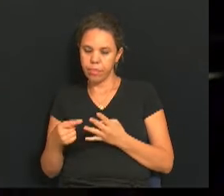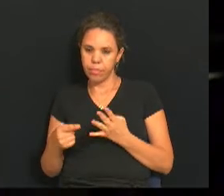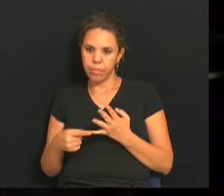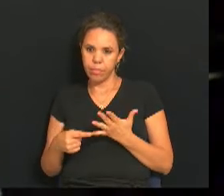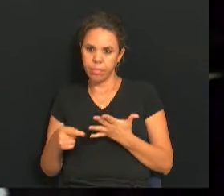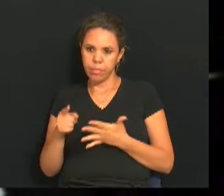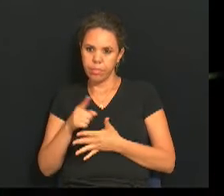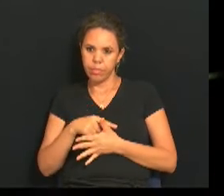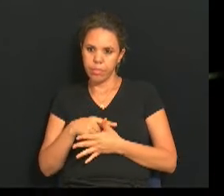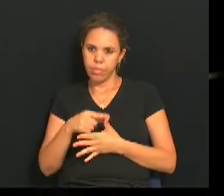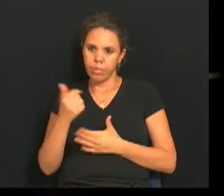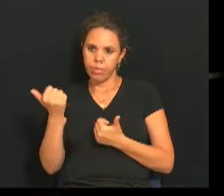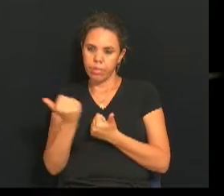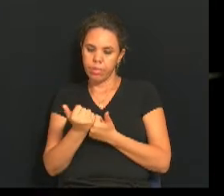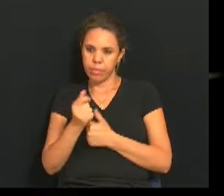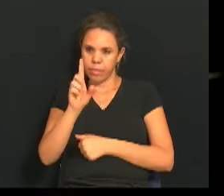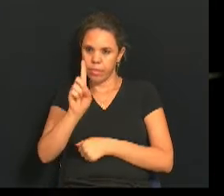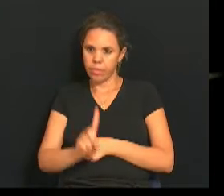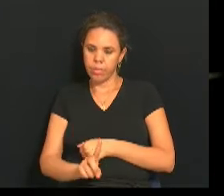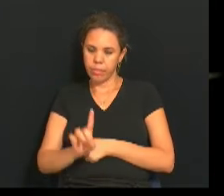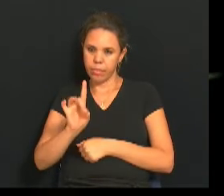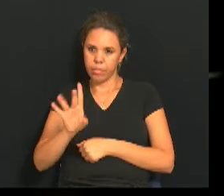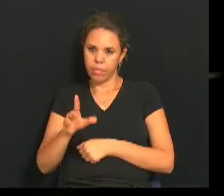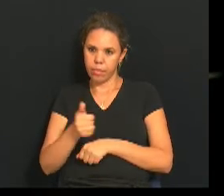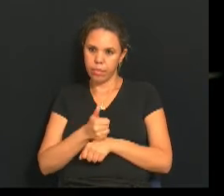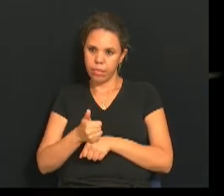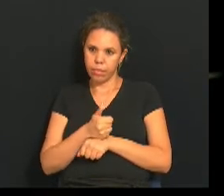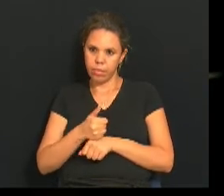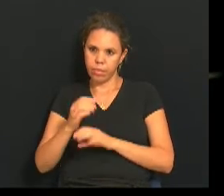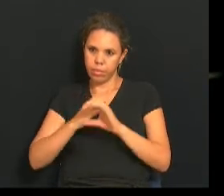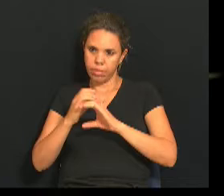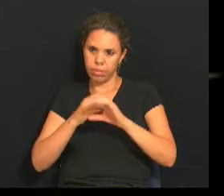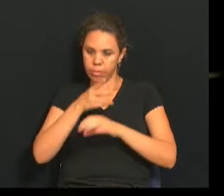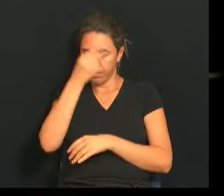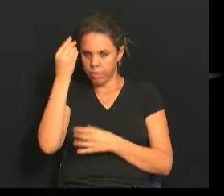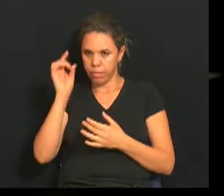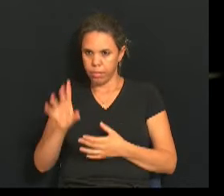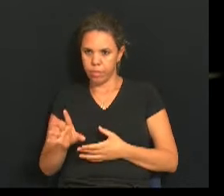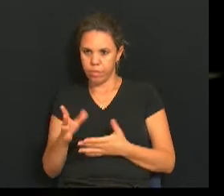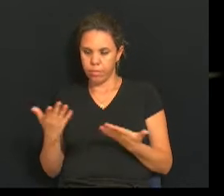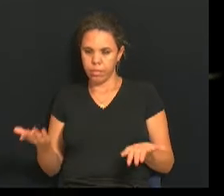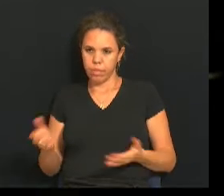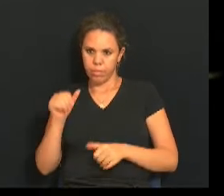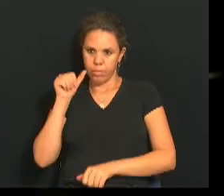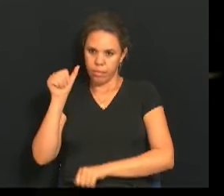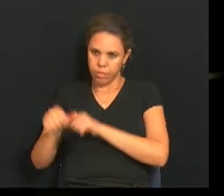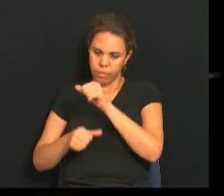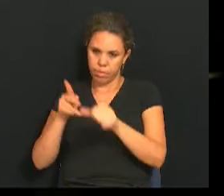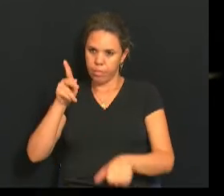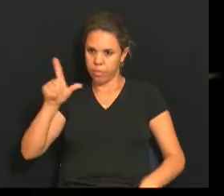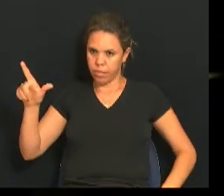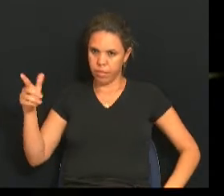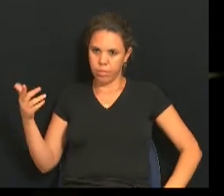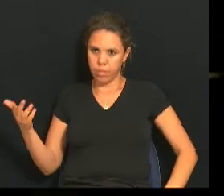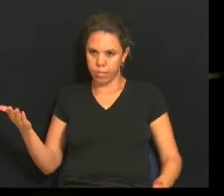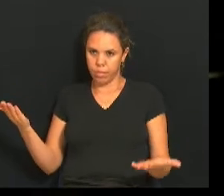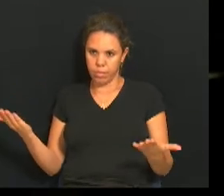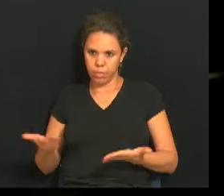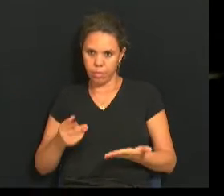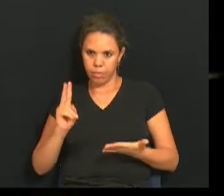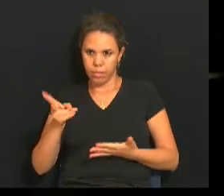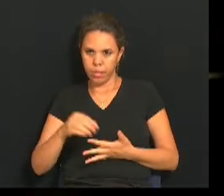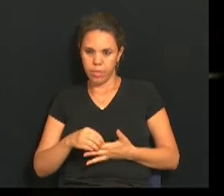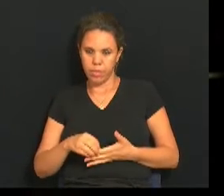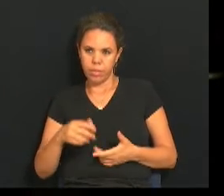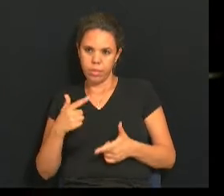cargos de vice-diretor e diretor seriam cargos para concurso público. Isso foi alterado no PL agora, mas continua com